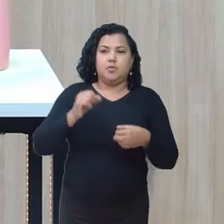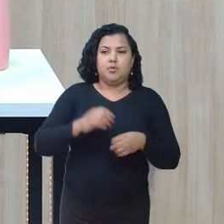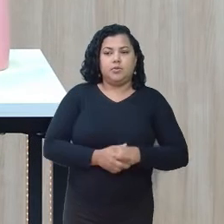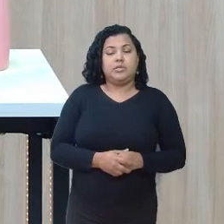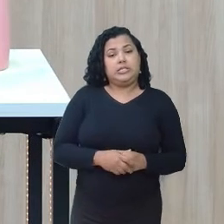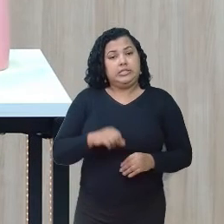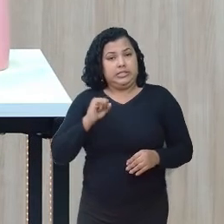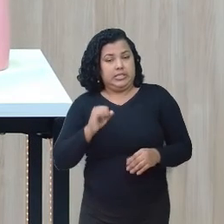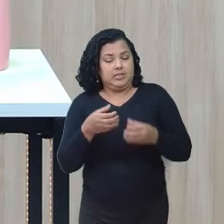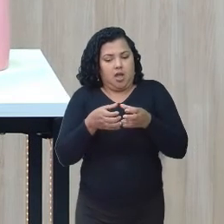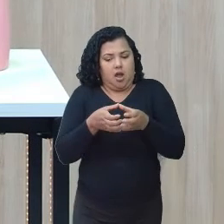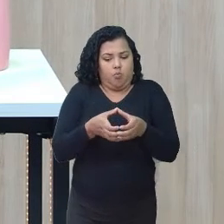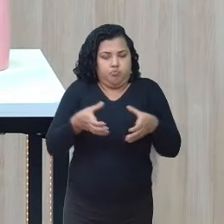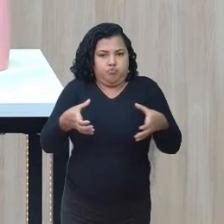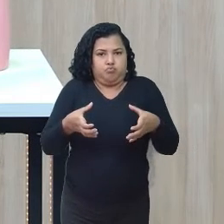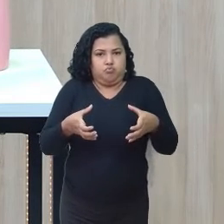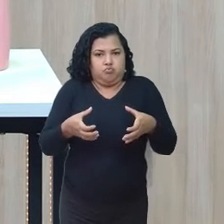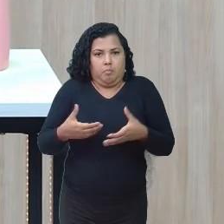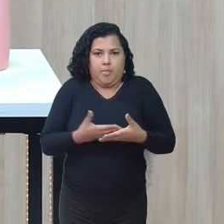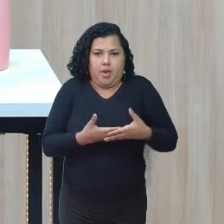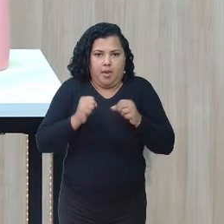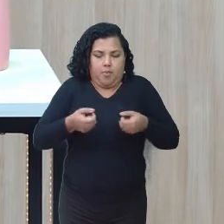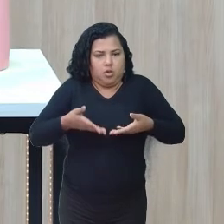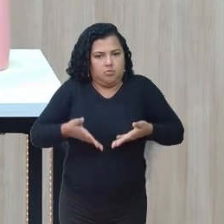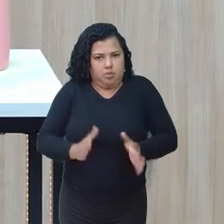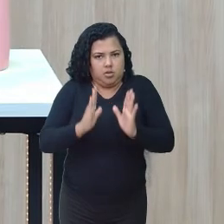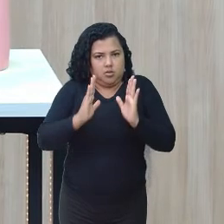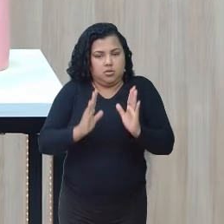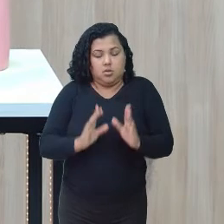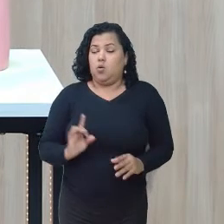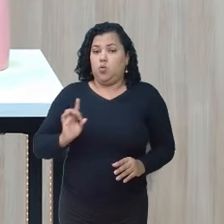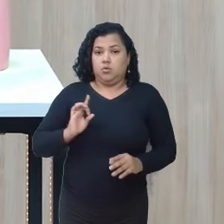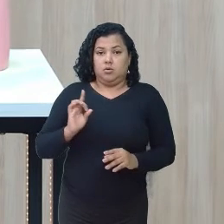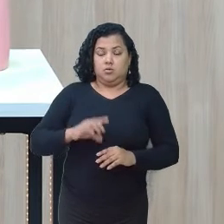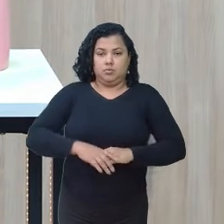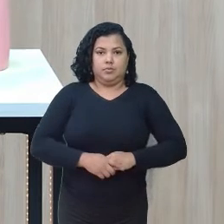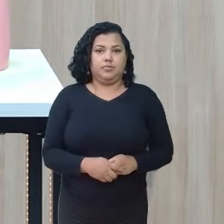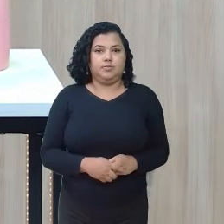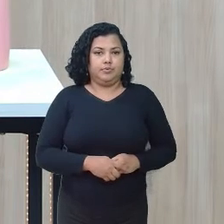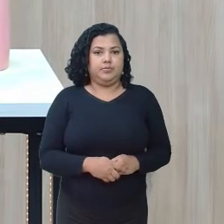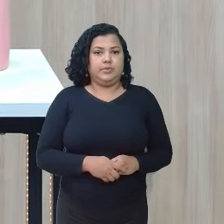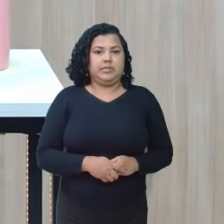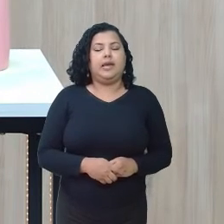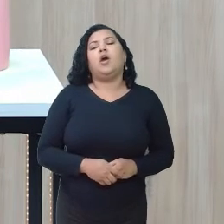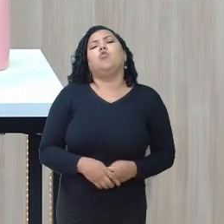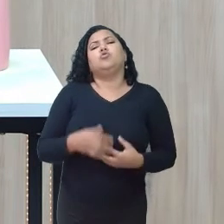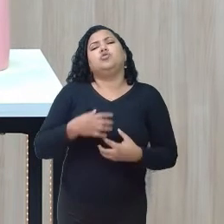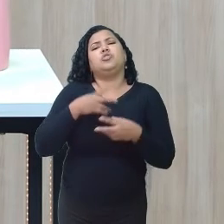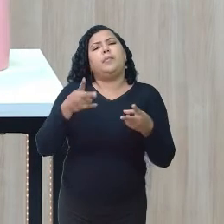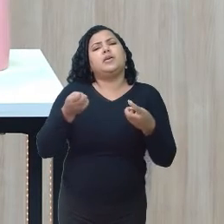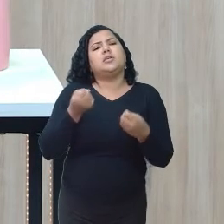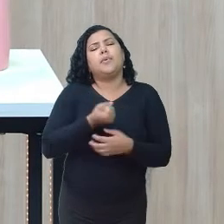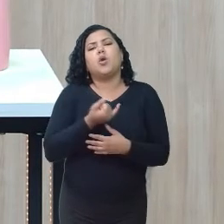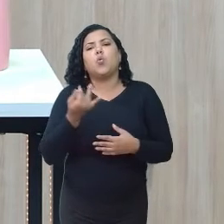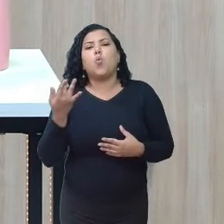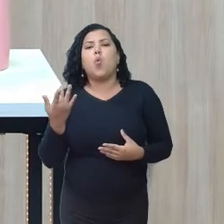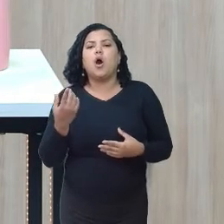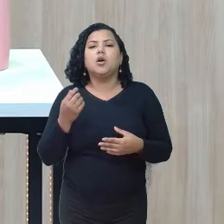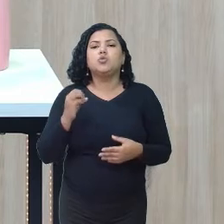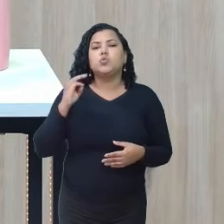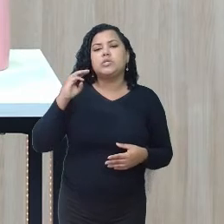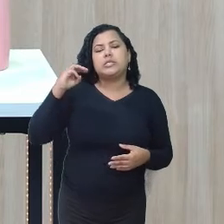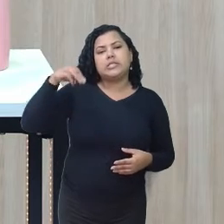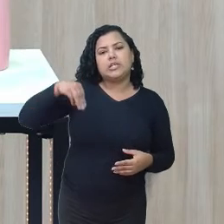está dilatado para dar passagem ao bebê ou não. E é uma forma de ver quantos centímetros, em